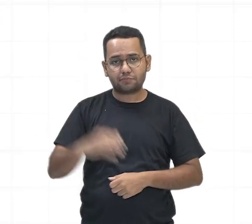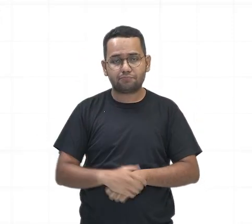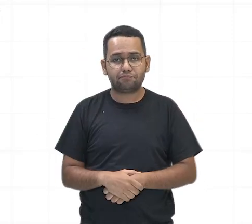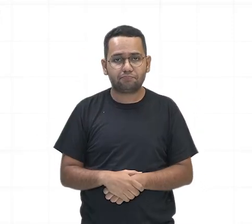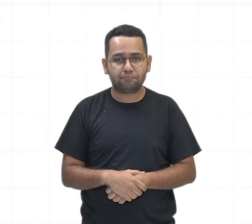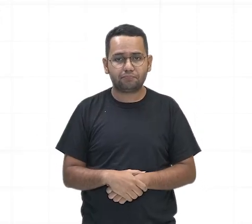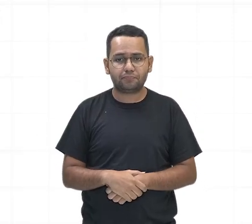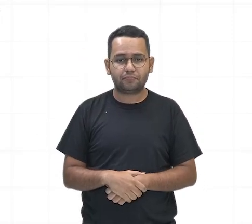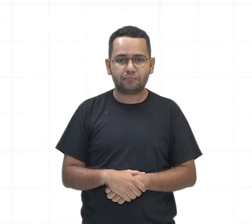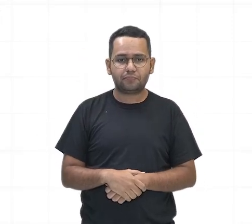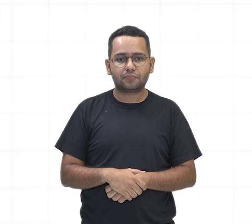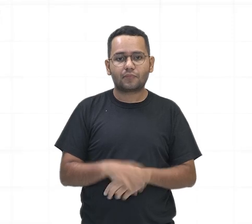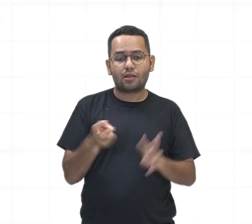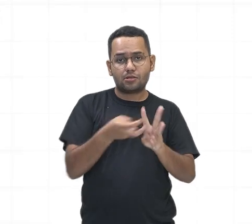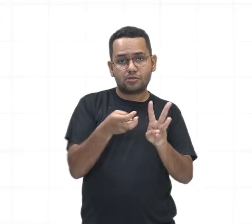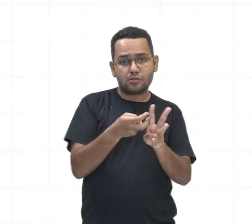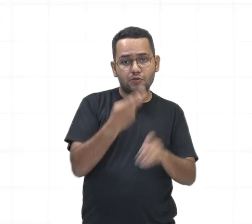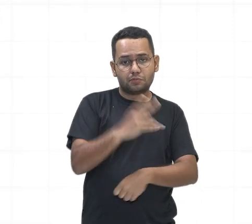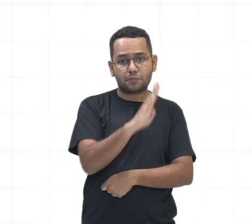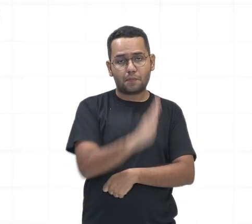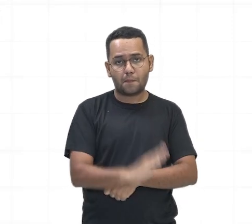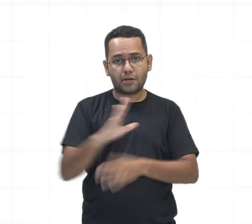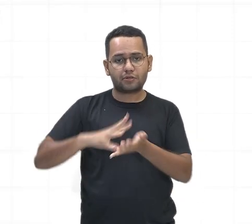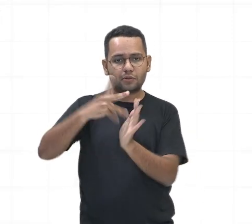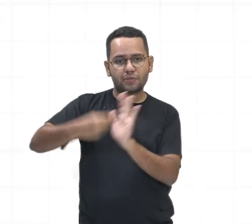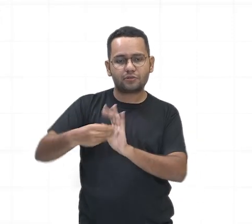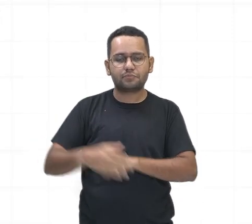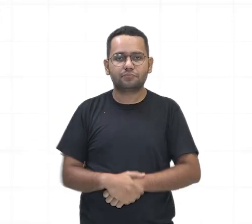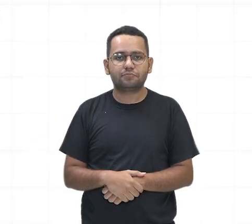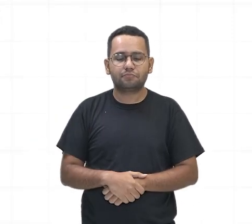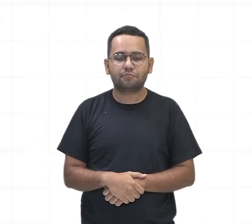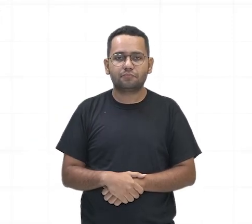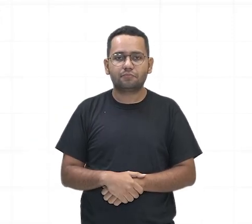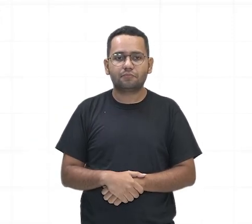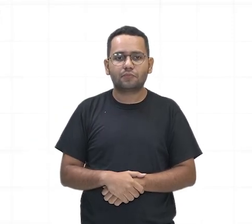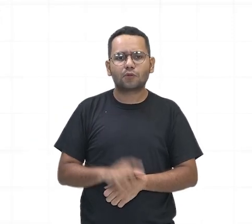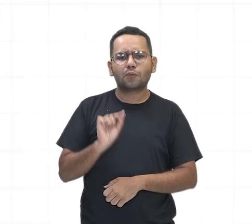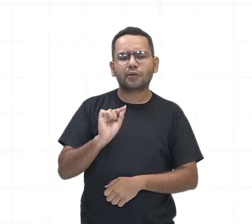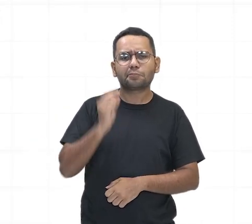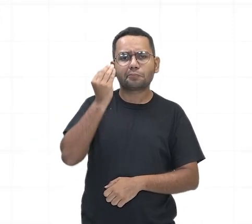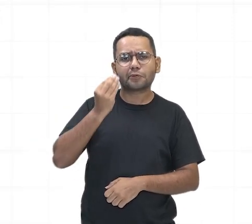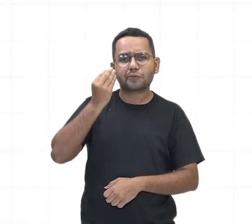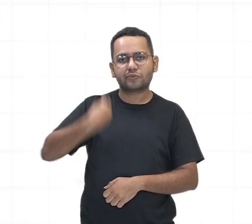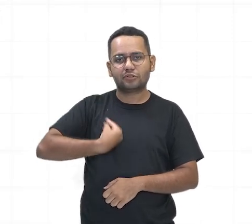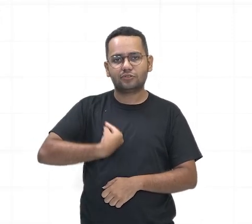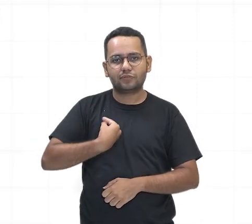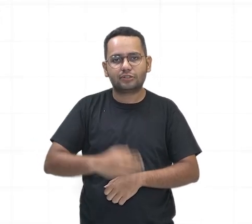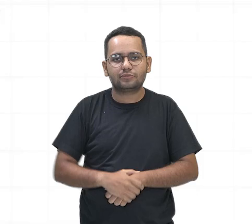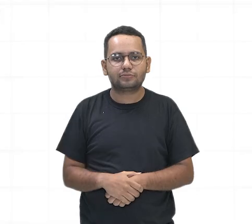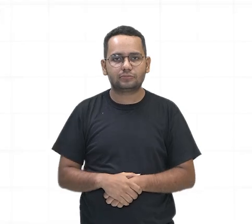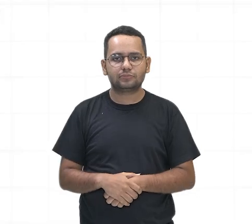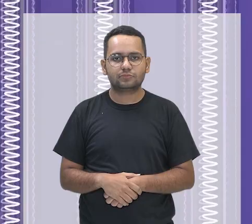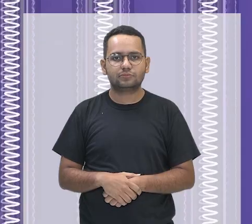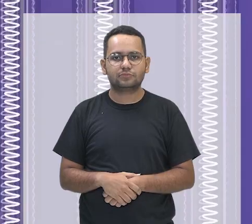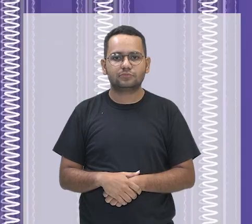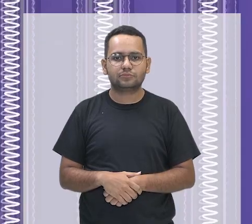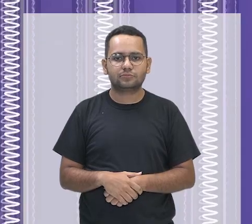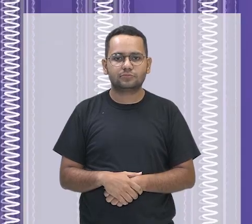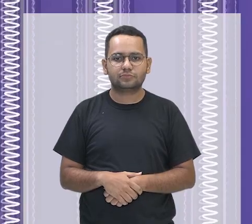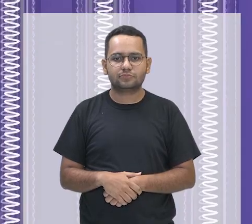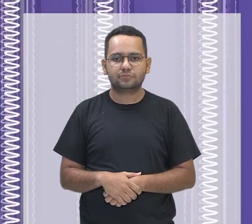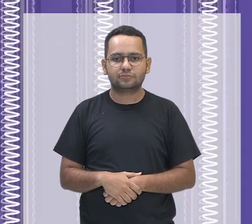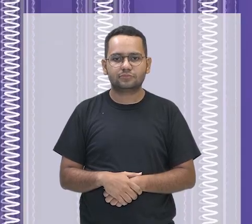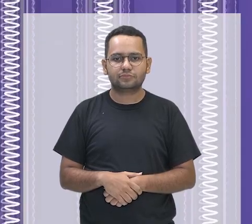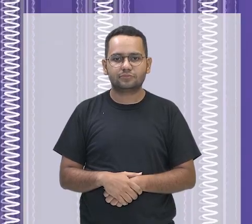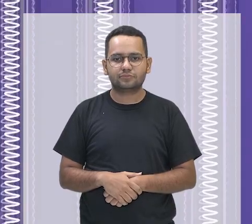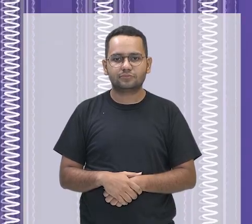as orientais, ocidentais, indígenas brasileiras e amazônicas, e filosofias de vida. E